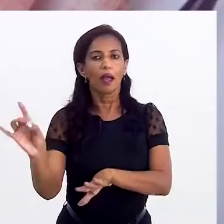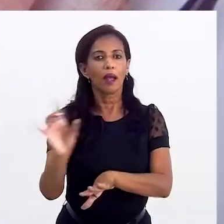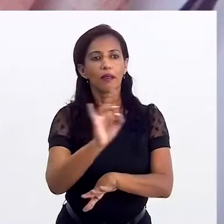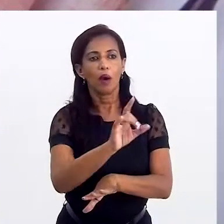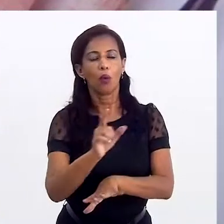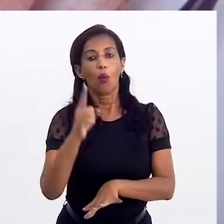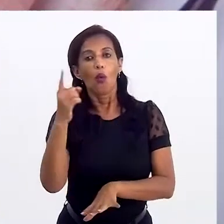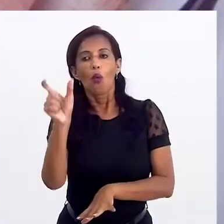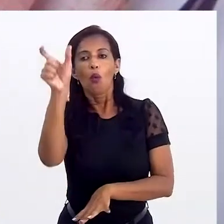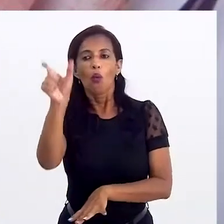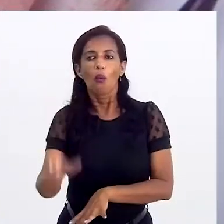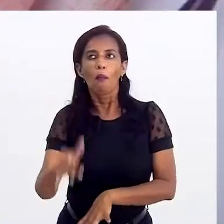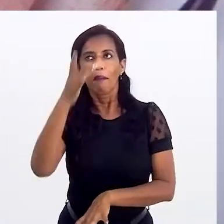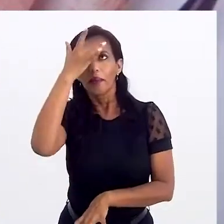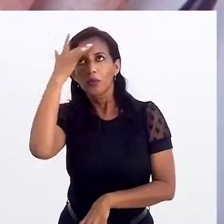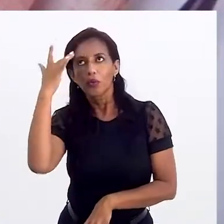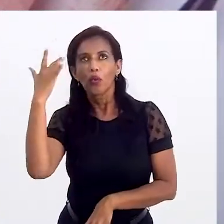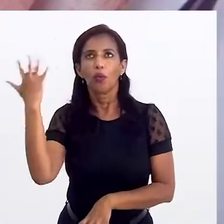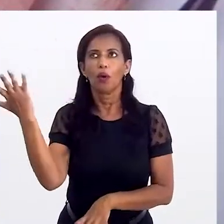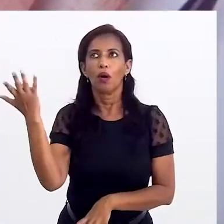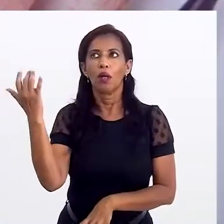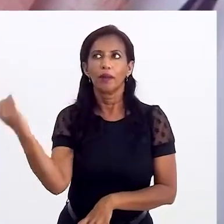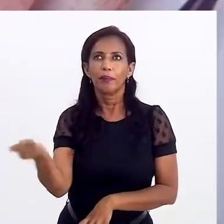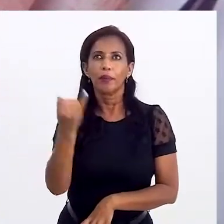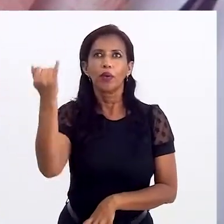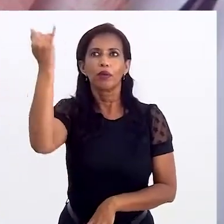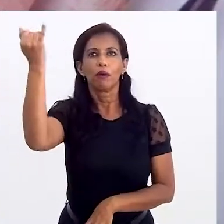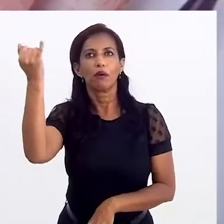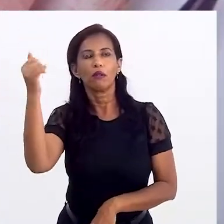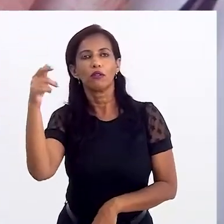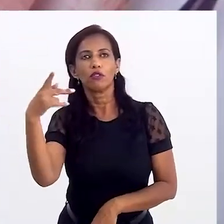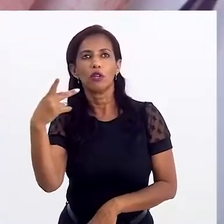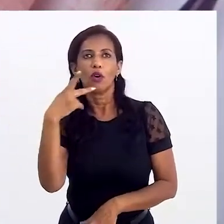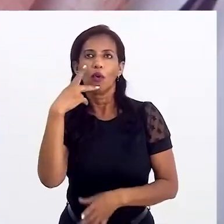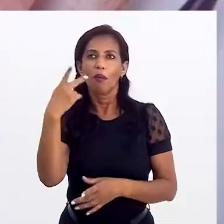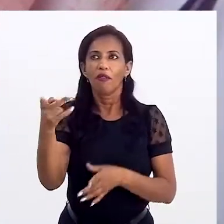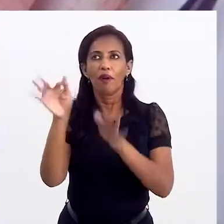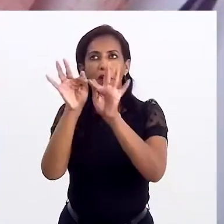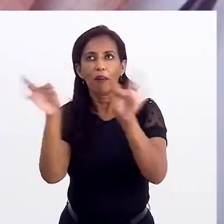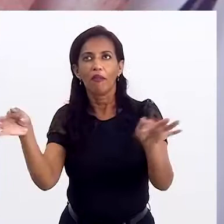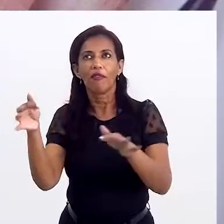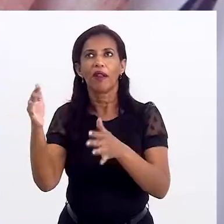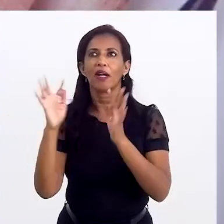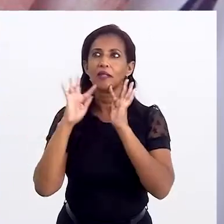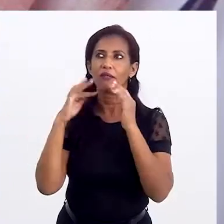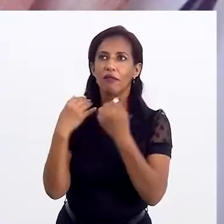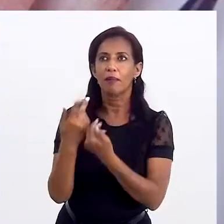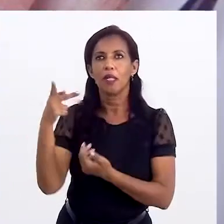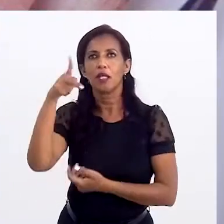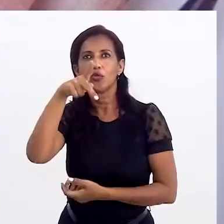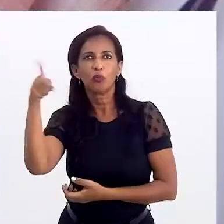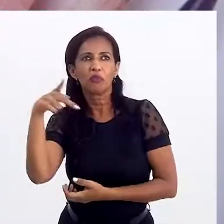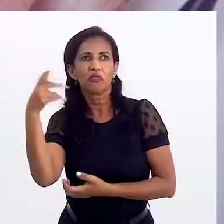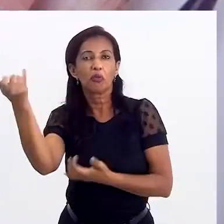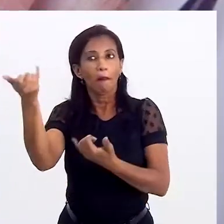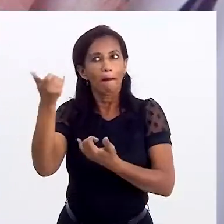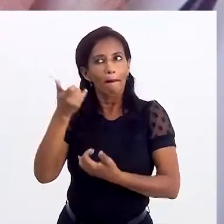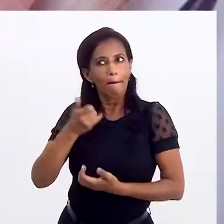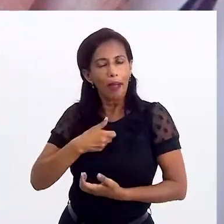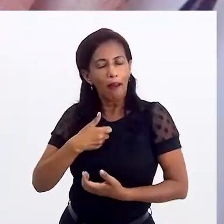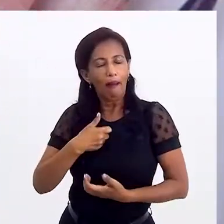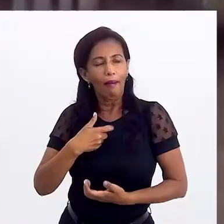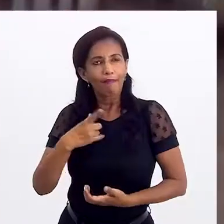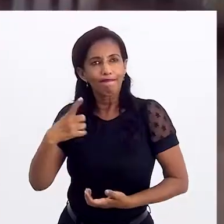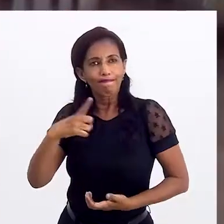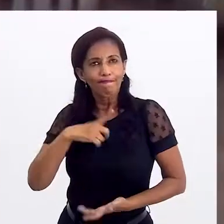um de vocês uma figura marcante, uma frase que vocês tenham ouvido de um professor, dos pais, familiares, enfim,